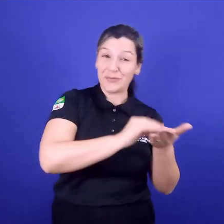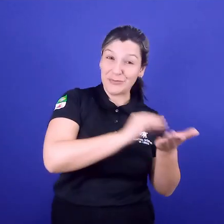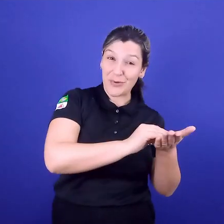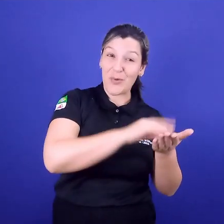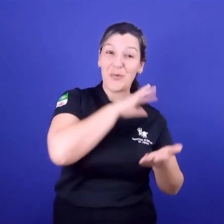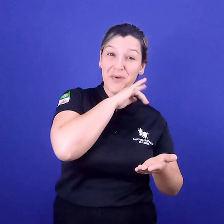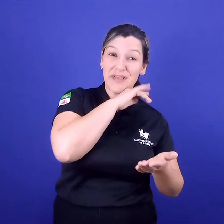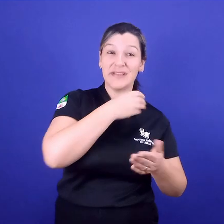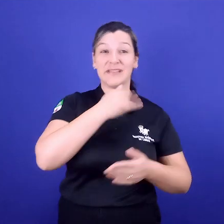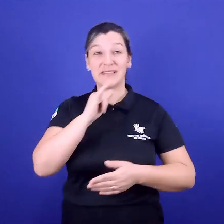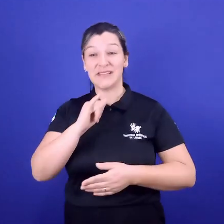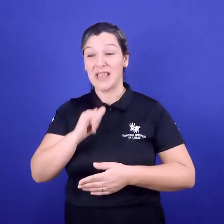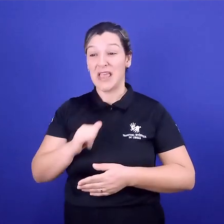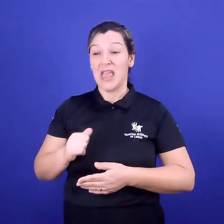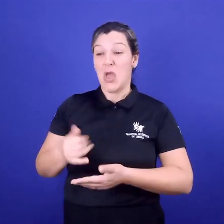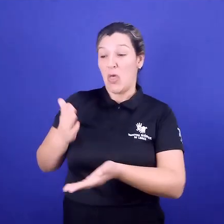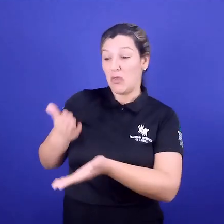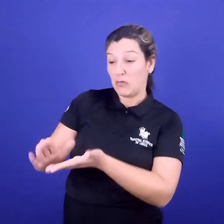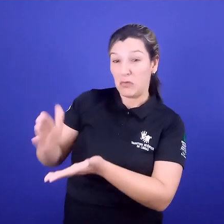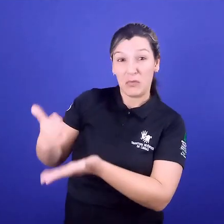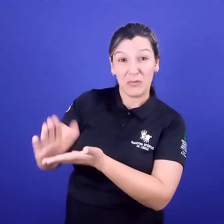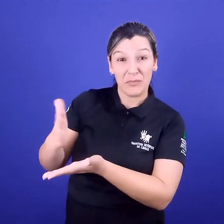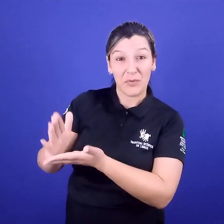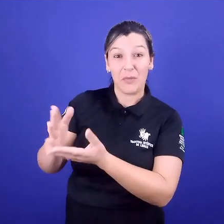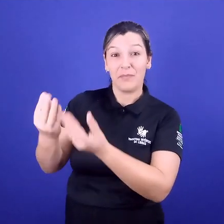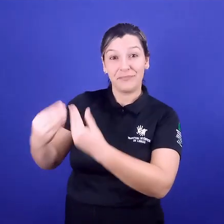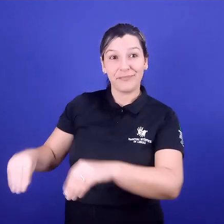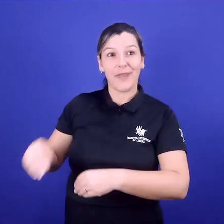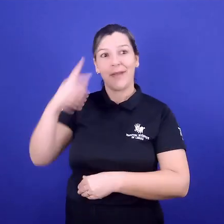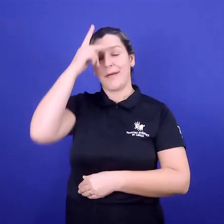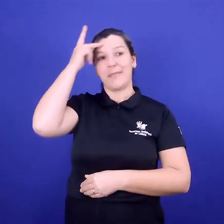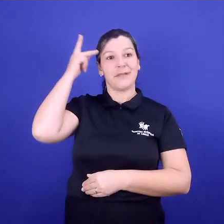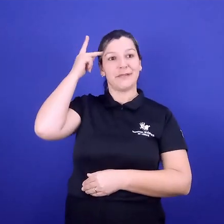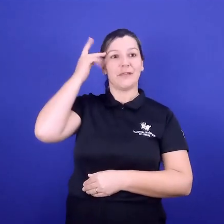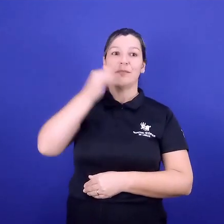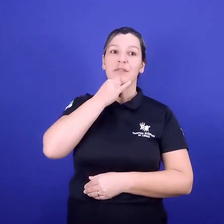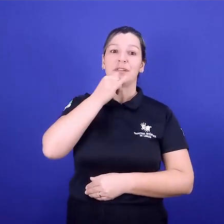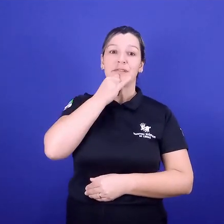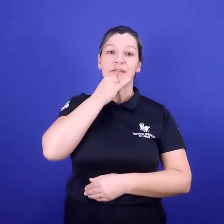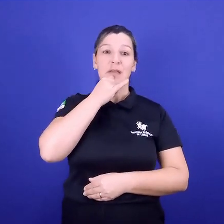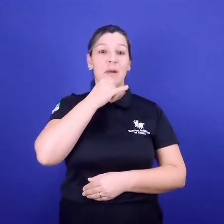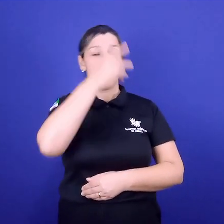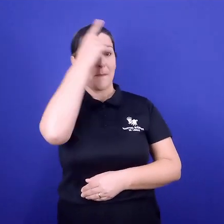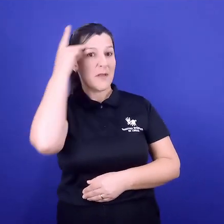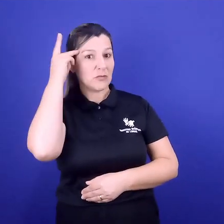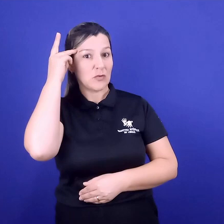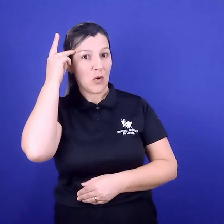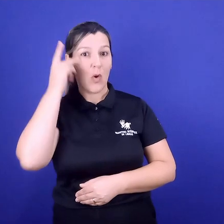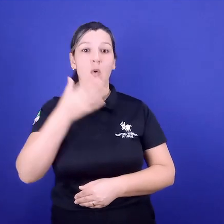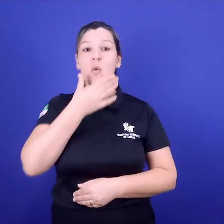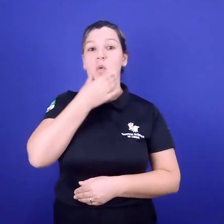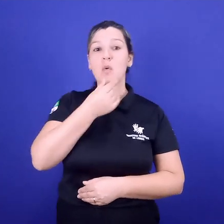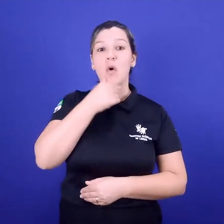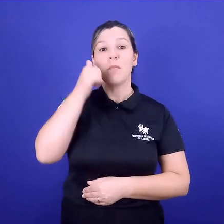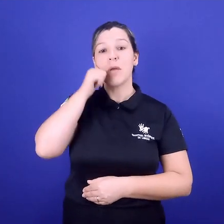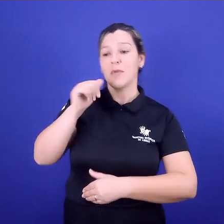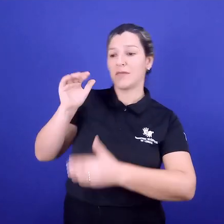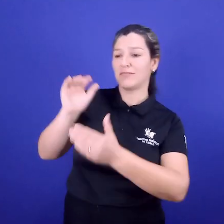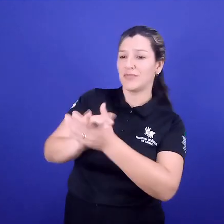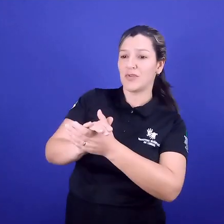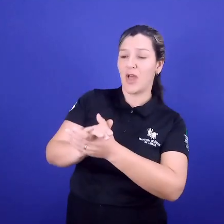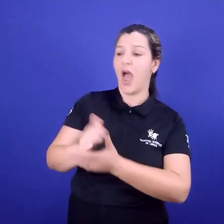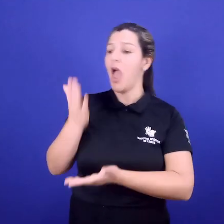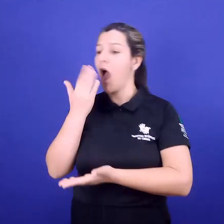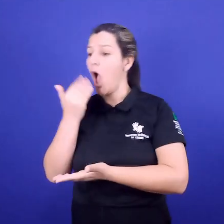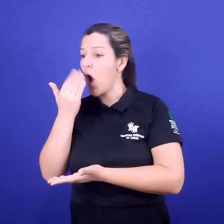acontece? Você tem o seu contratante insatisfeito, que aí você tem, se for um casamento, noivo e noiva, família da noiva e do noivo, comendo aquela